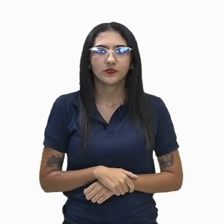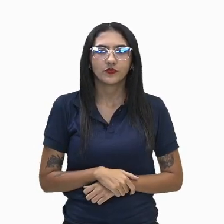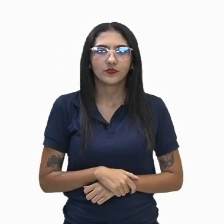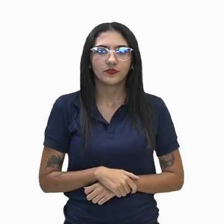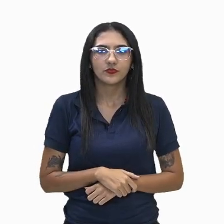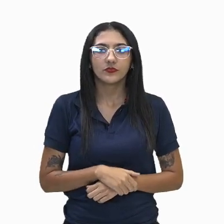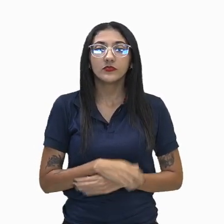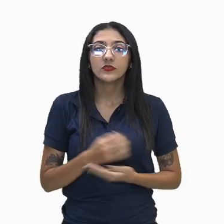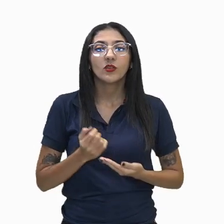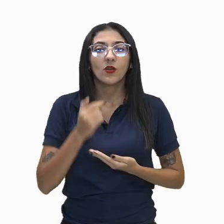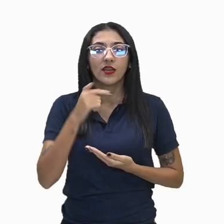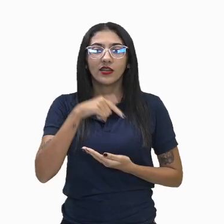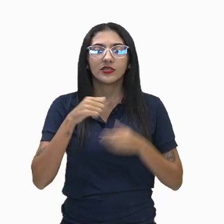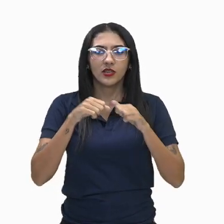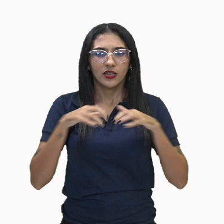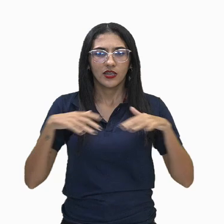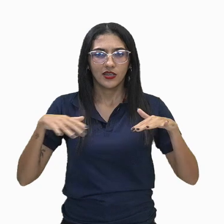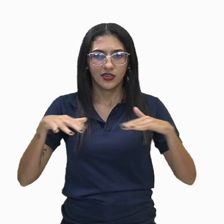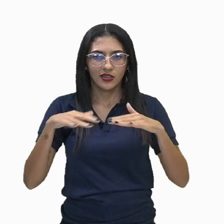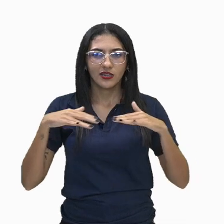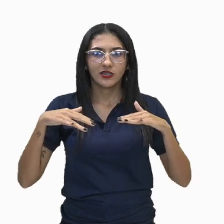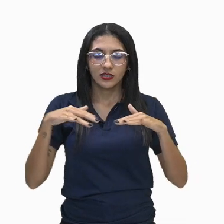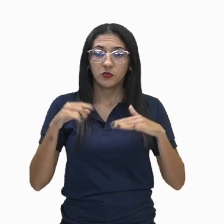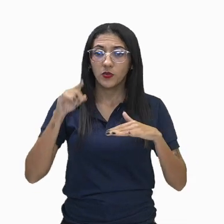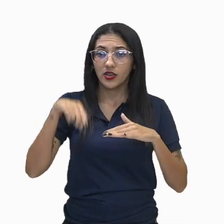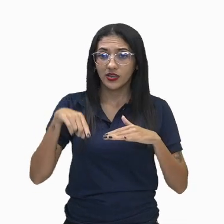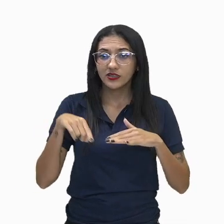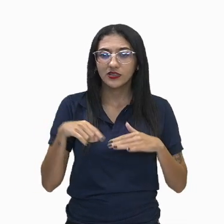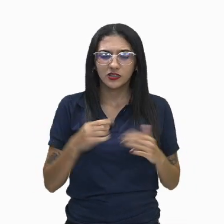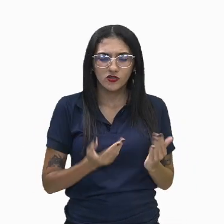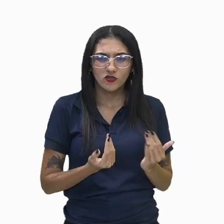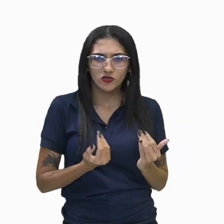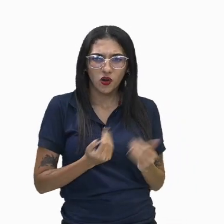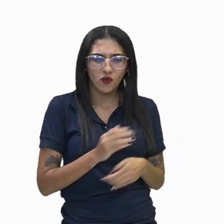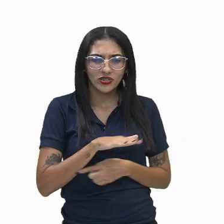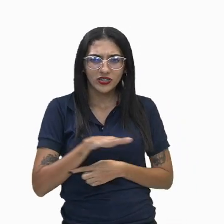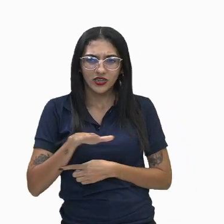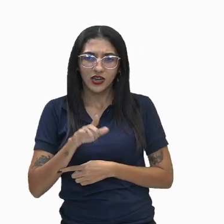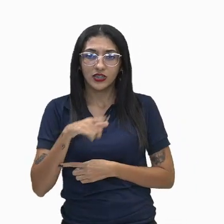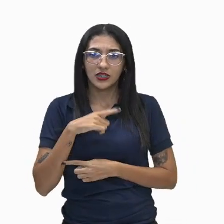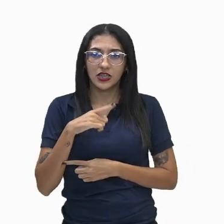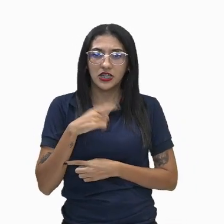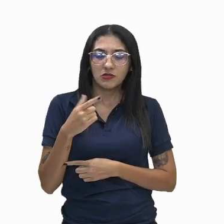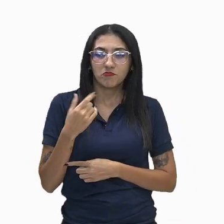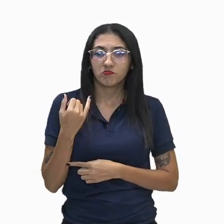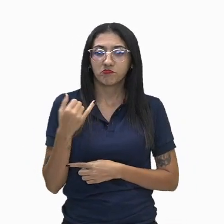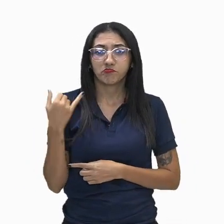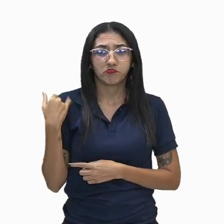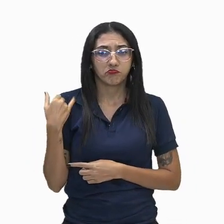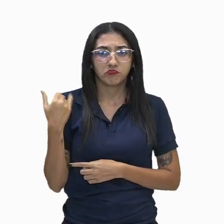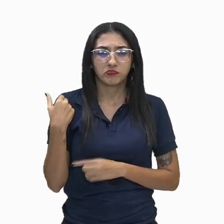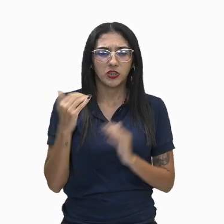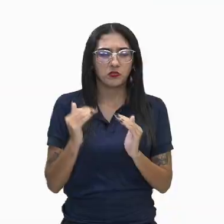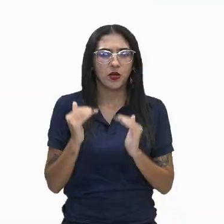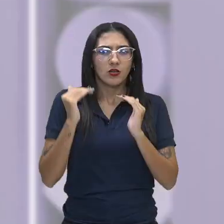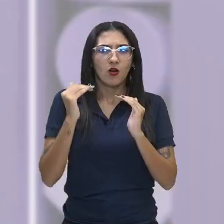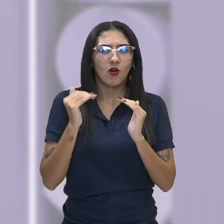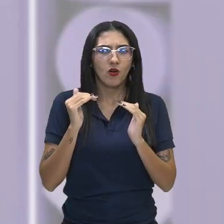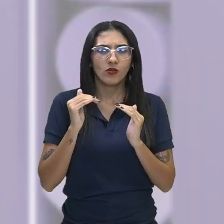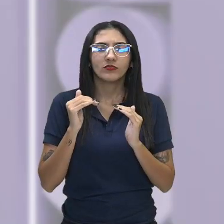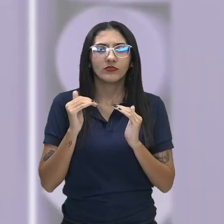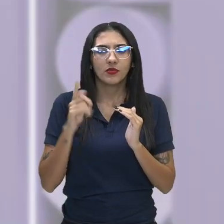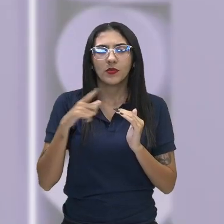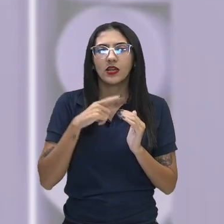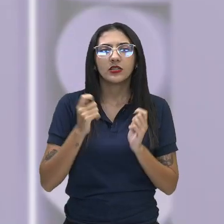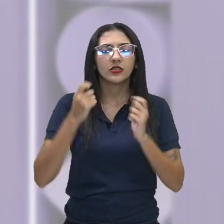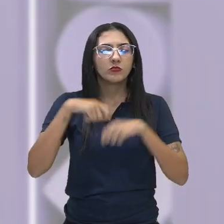esse ritual é para o menino realmente virar homem, né? Virar moço, para poder realmente assegurar a sobrevivência